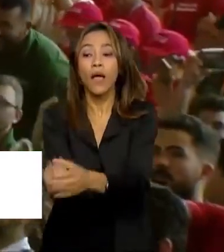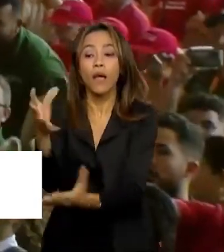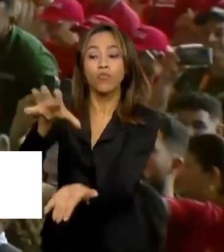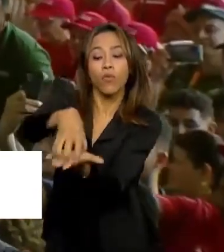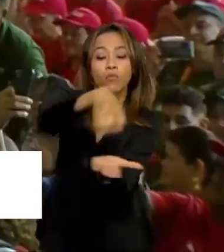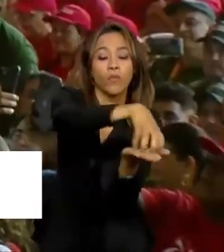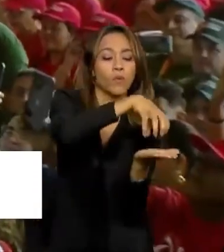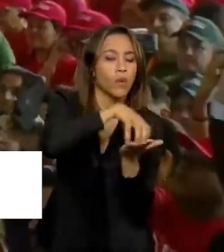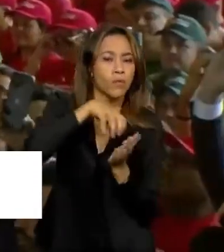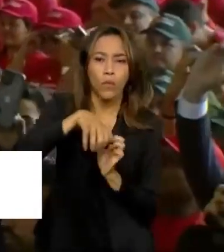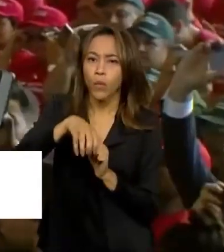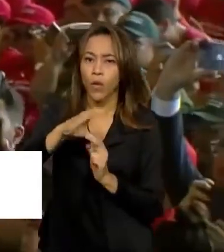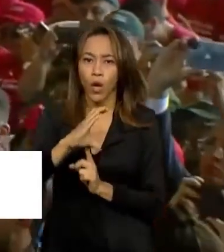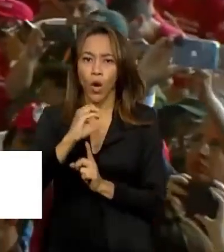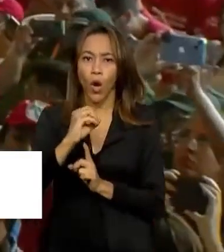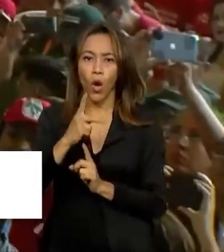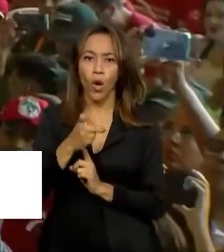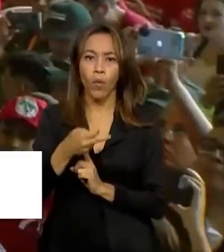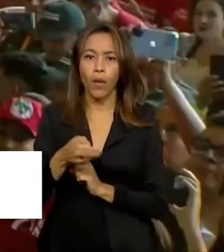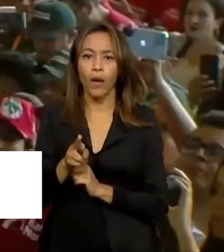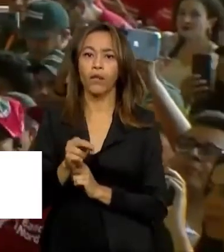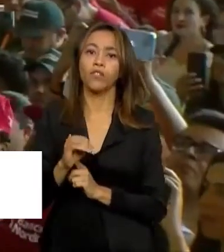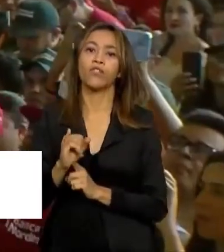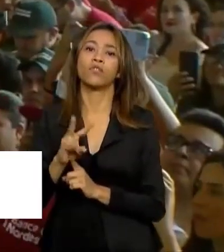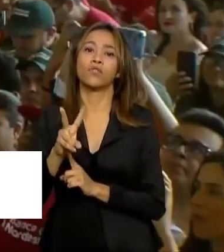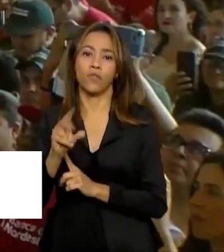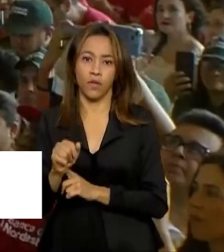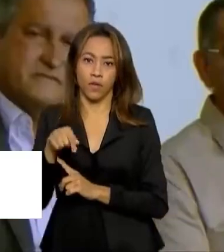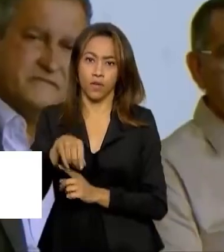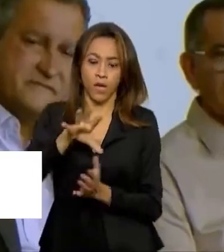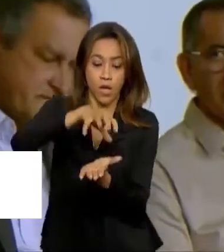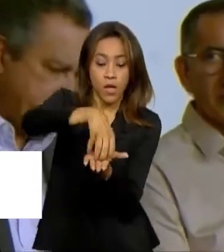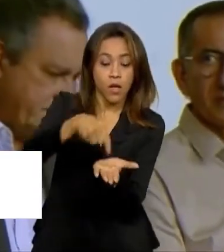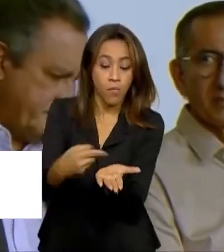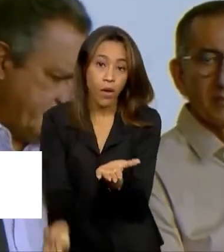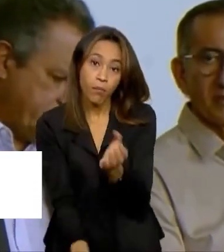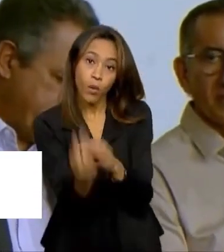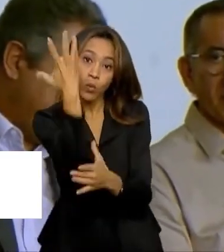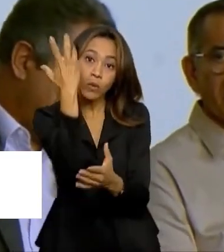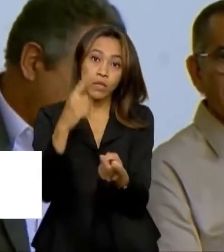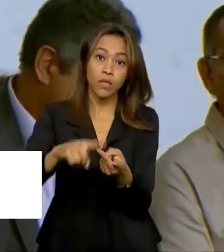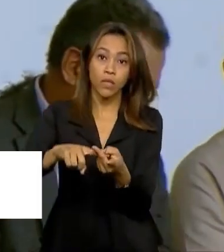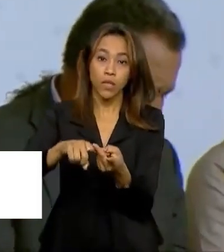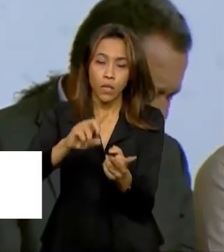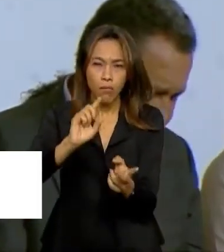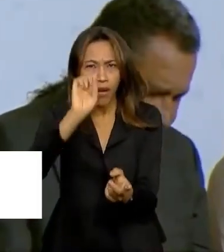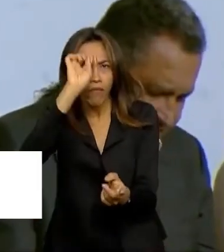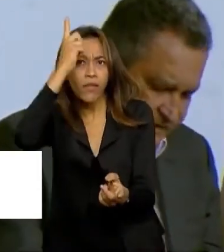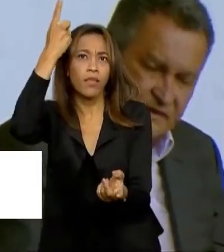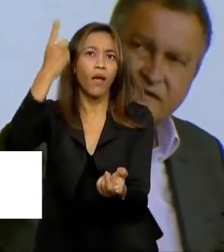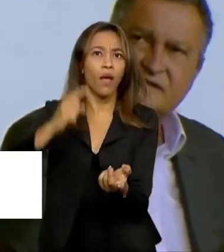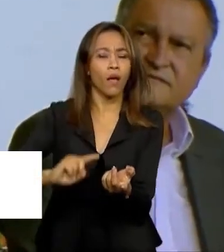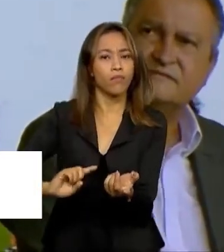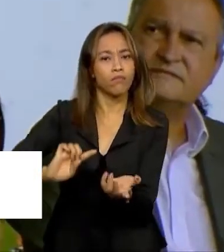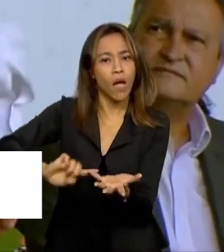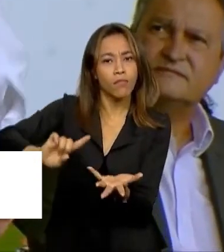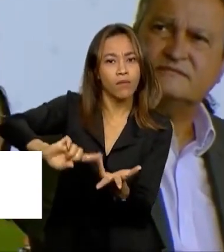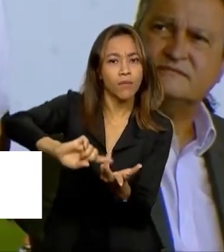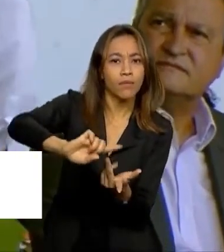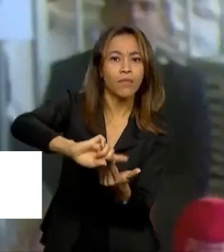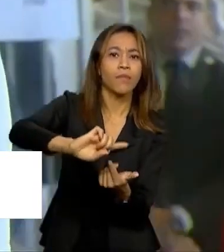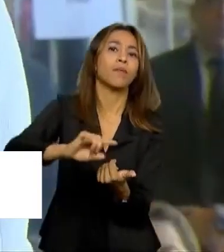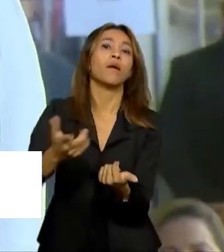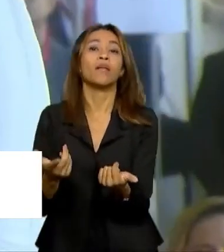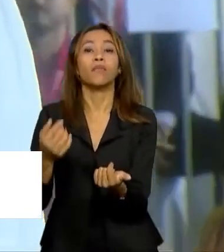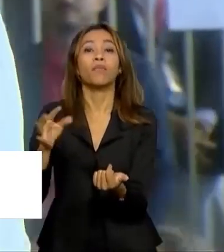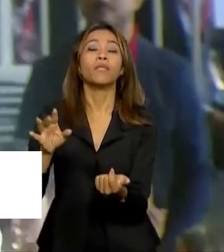cooperativa de tudo. As pessoas que se organizem para produzir, para fazer, para inventar. Eu, se pudesse, ia criar o dia do inventor